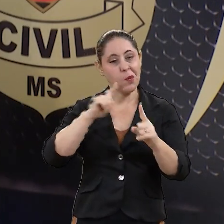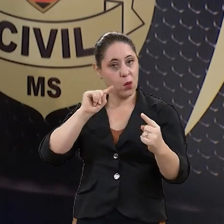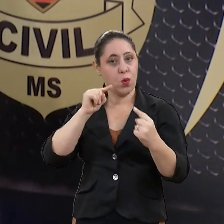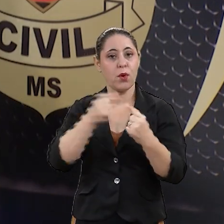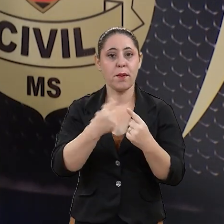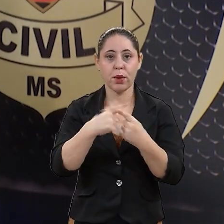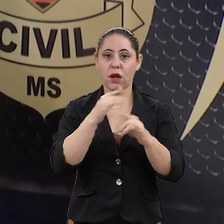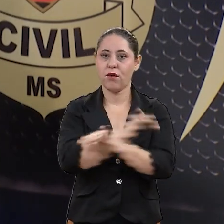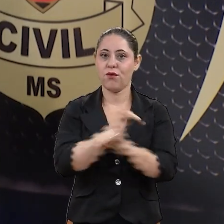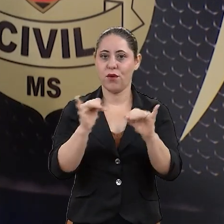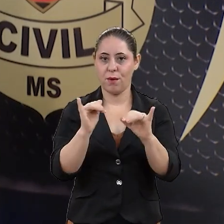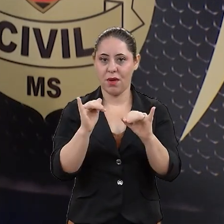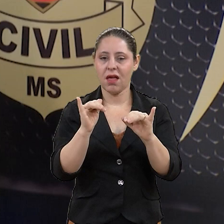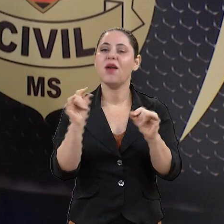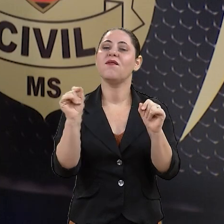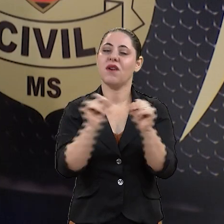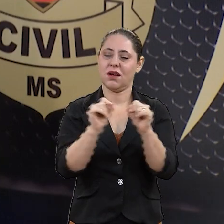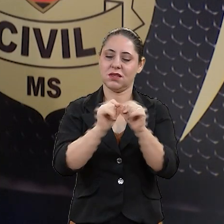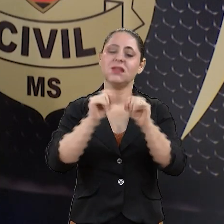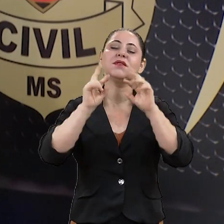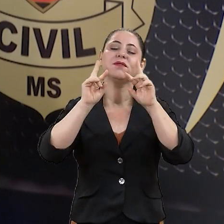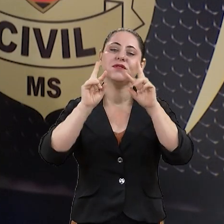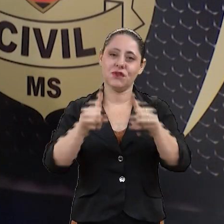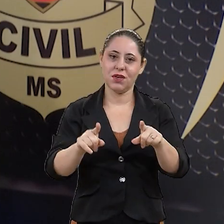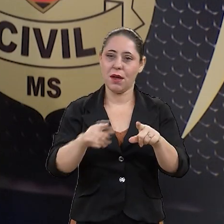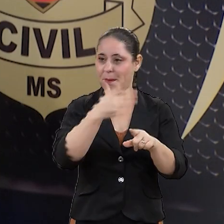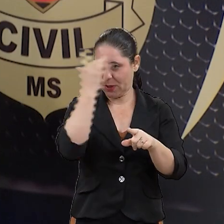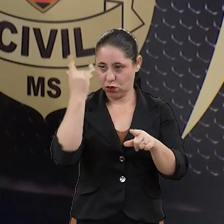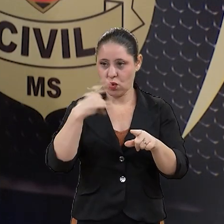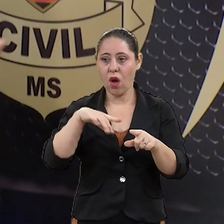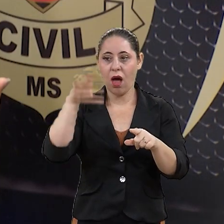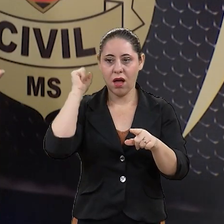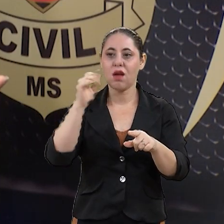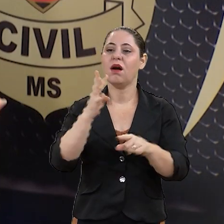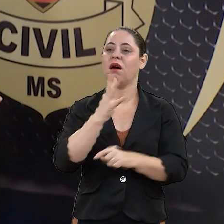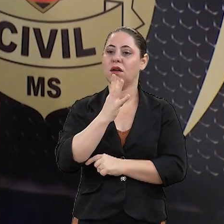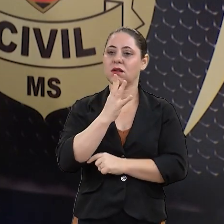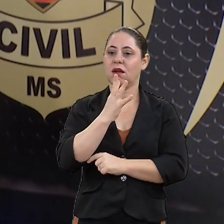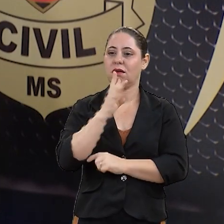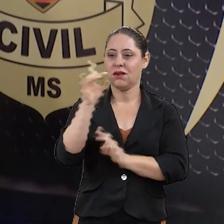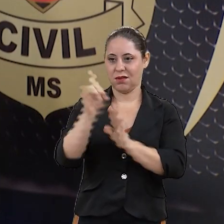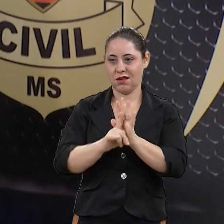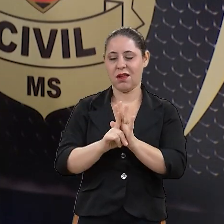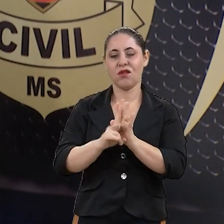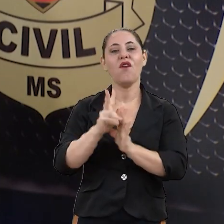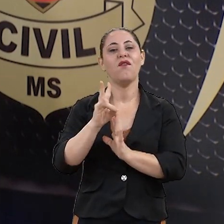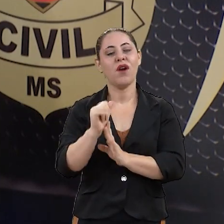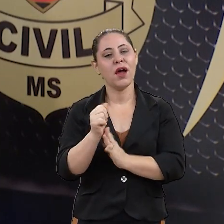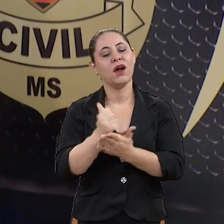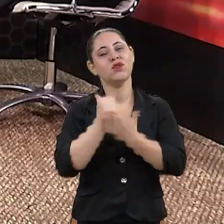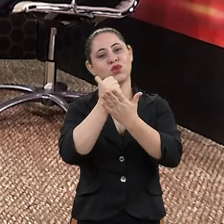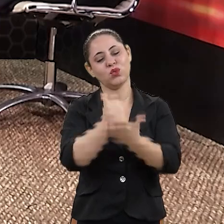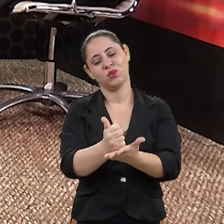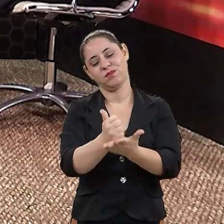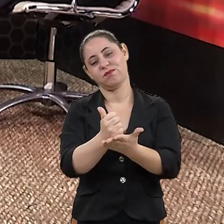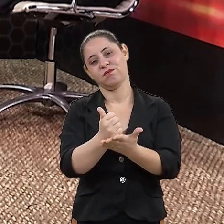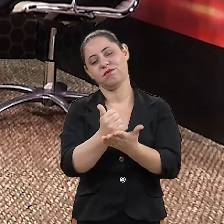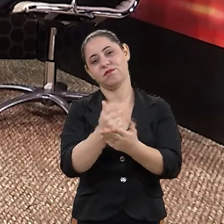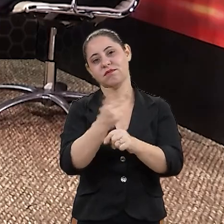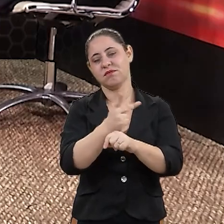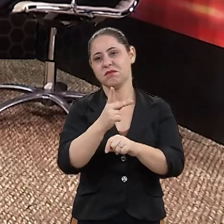é que faz a diferença, né? As pessoas informadas, porque é impressionante, assim, como tem gente ainda que